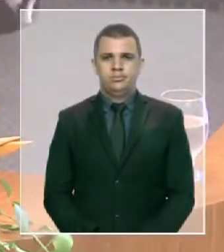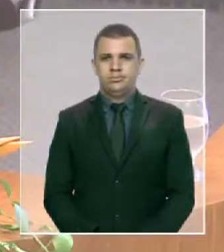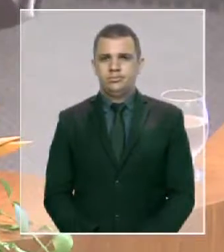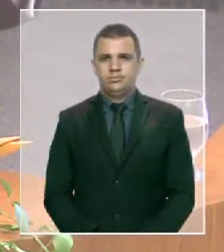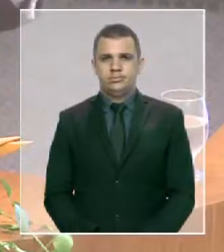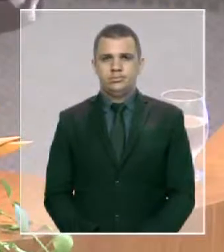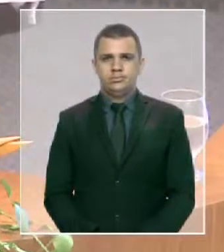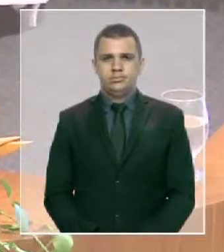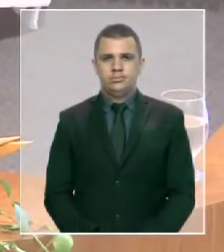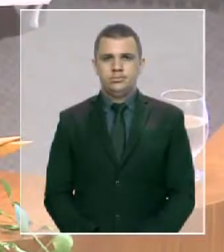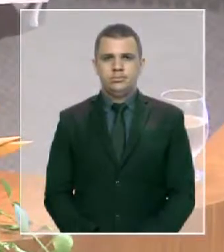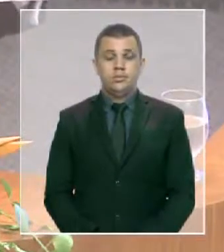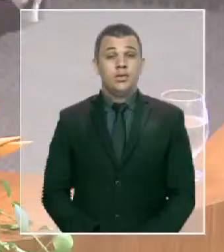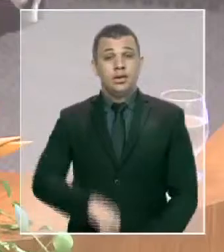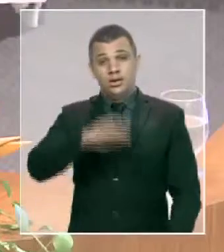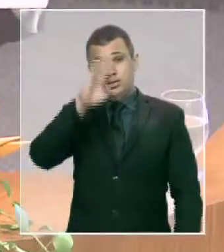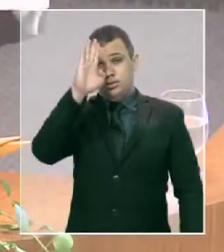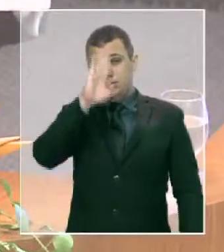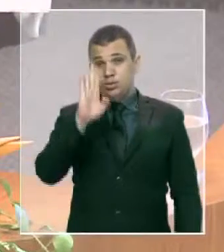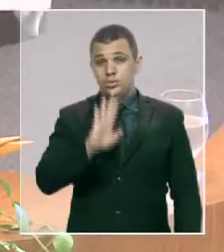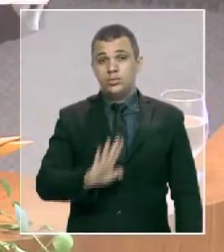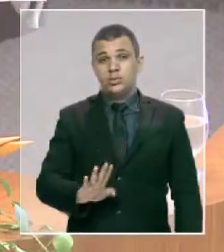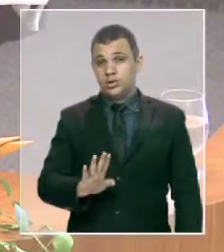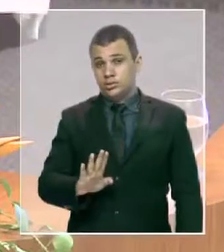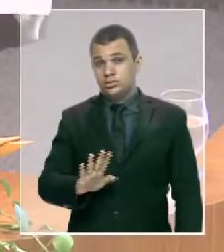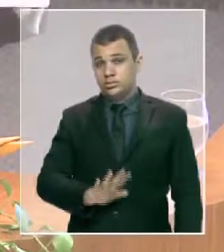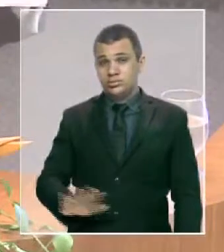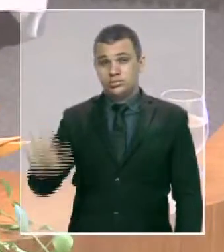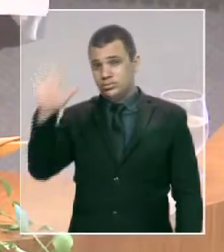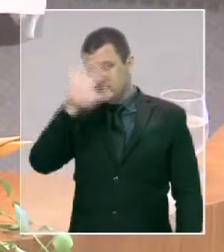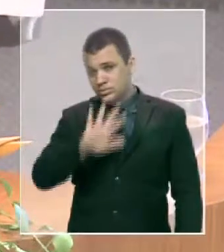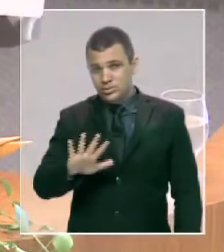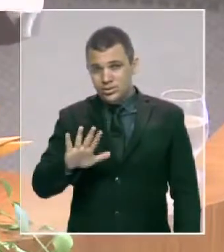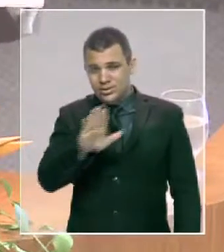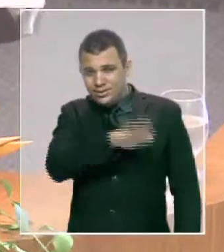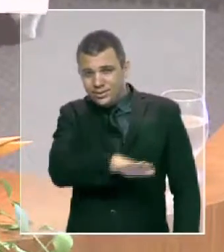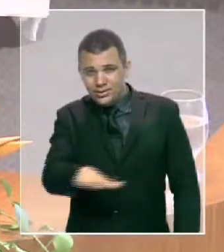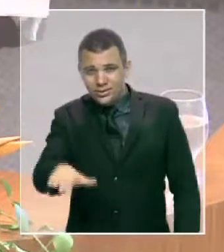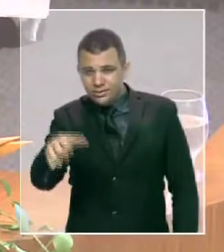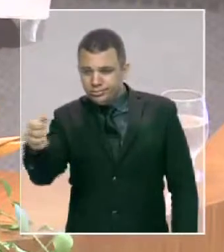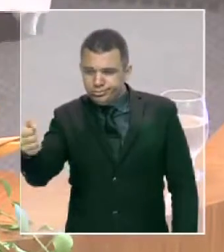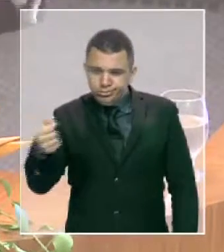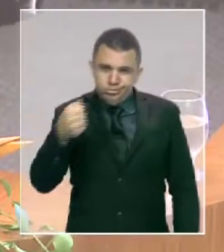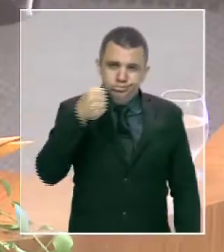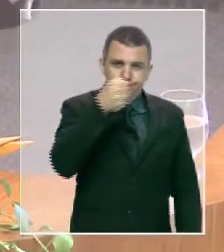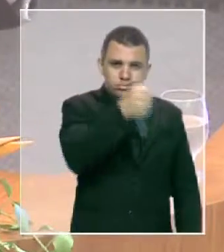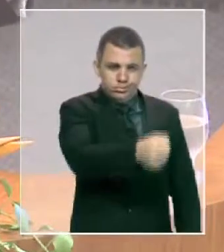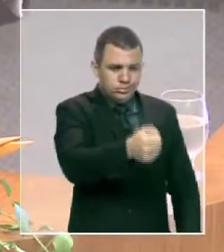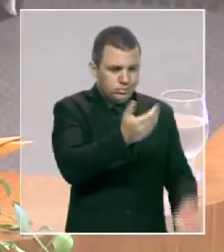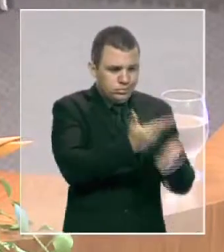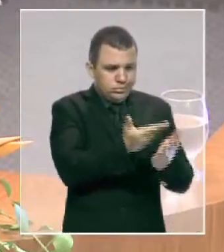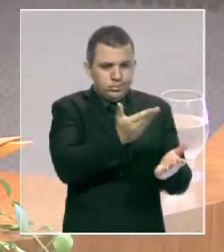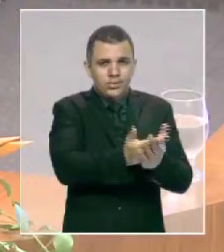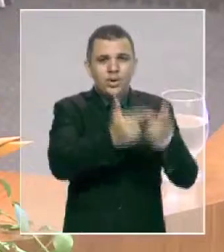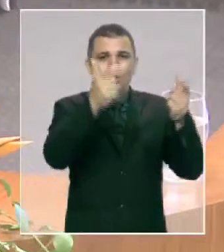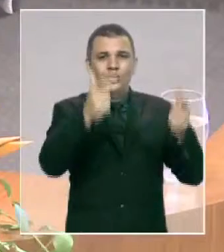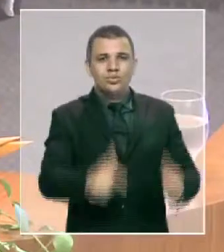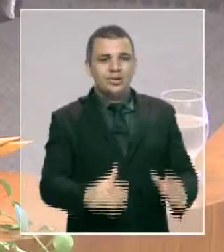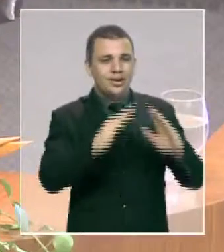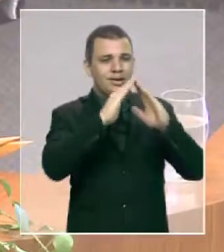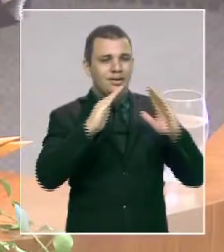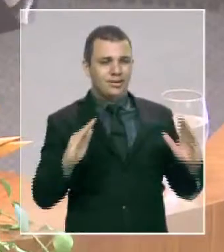Onde, no Brasil, crianças estão assistindo aula num barracão onde funciona